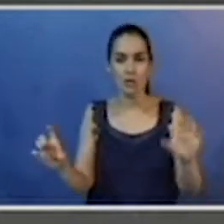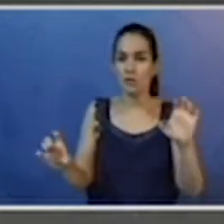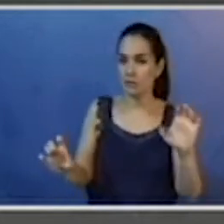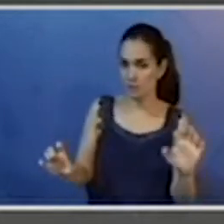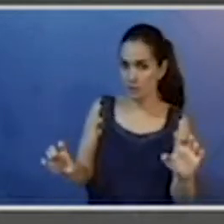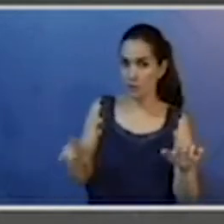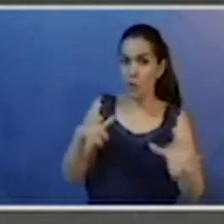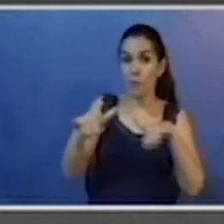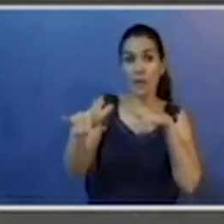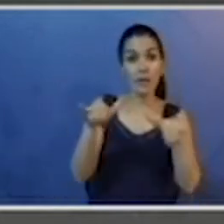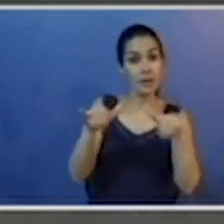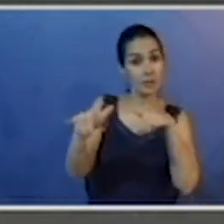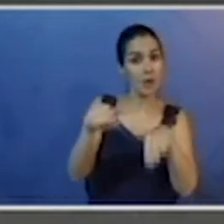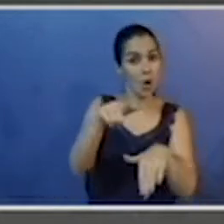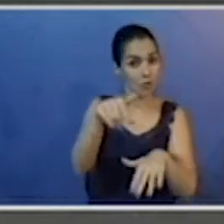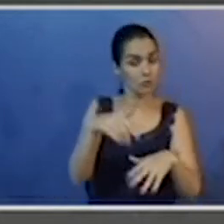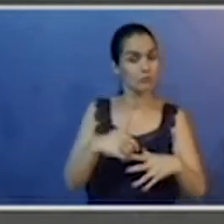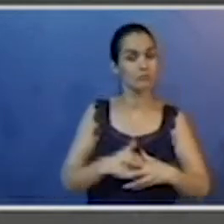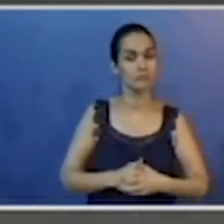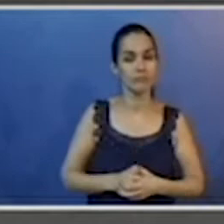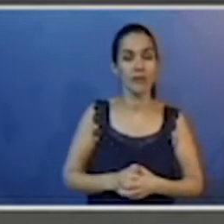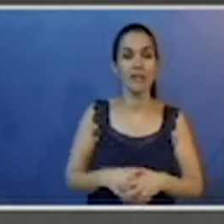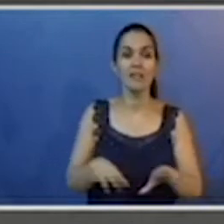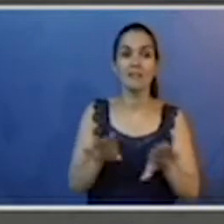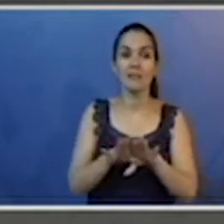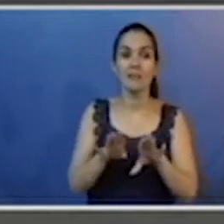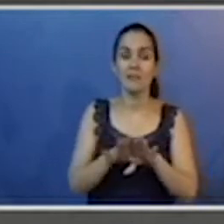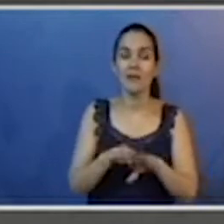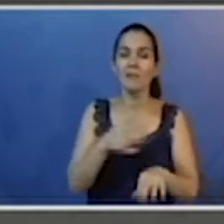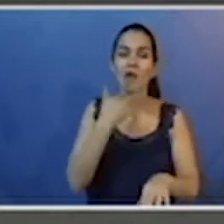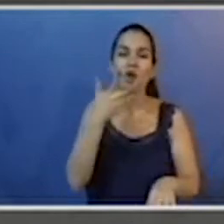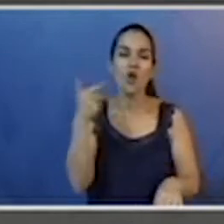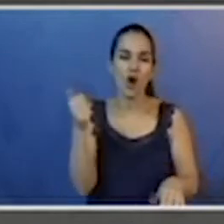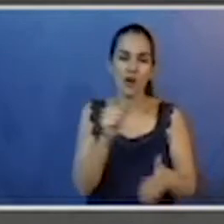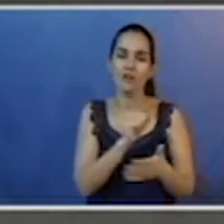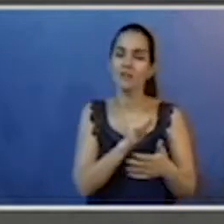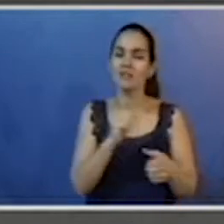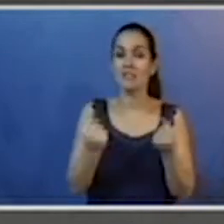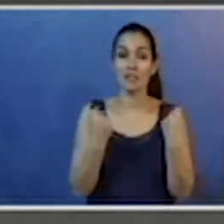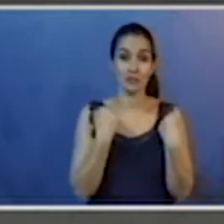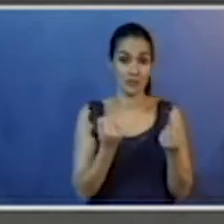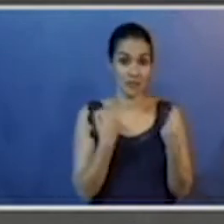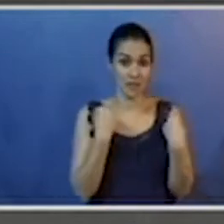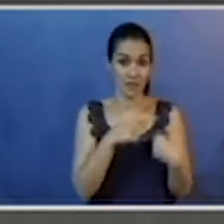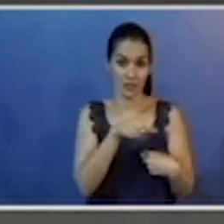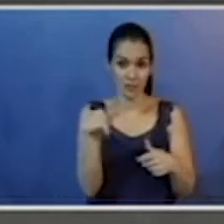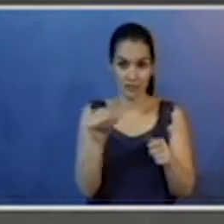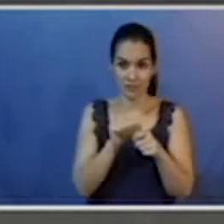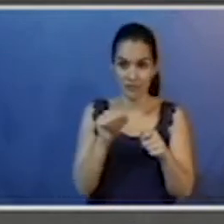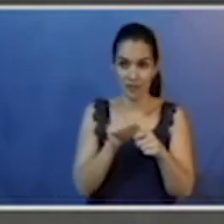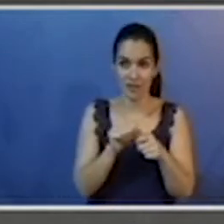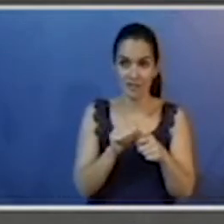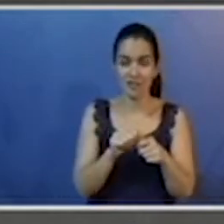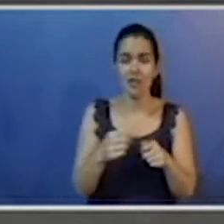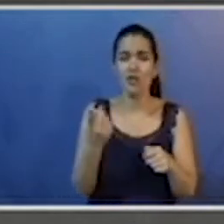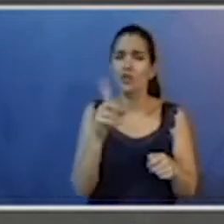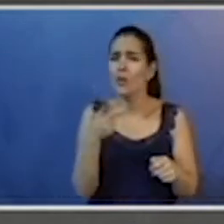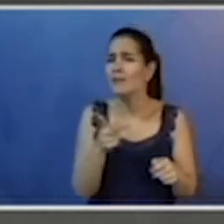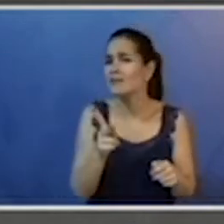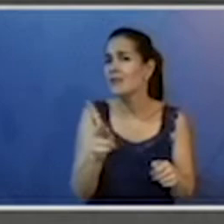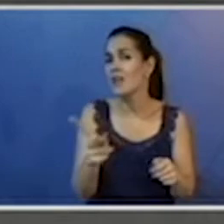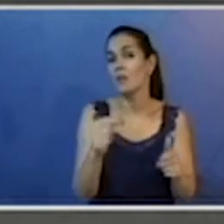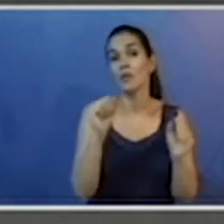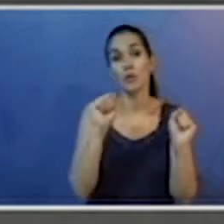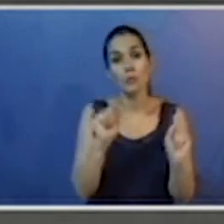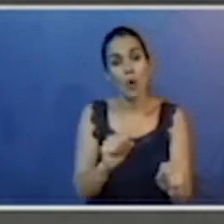para equilibrar seus movimentos e para que você fique cada vez melhor nas atividades que você faz tá não é sempre que a gente vai